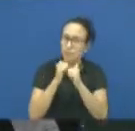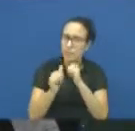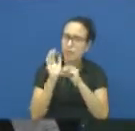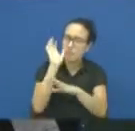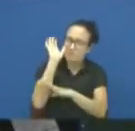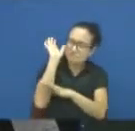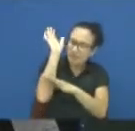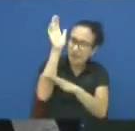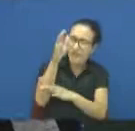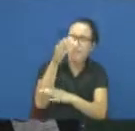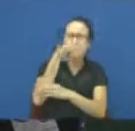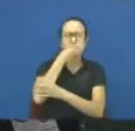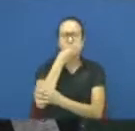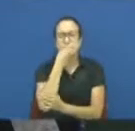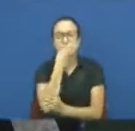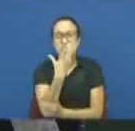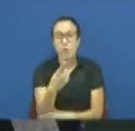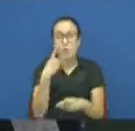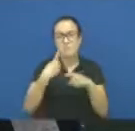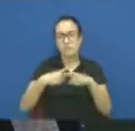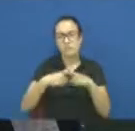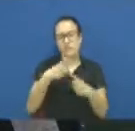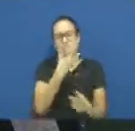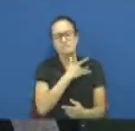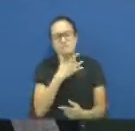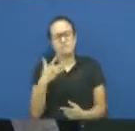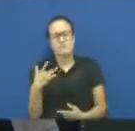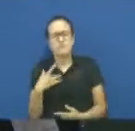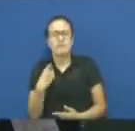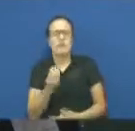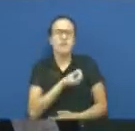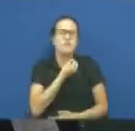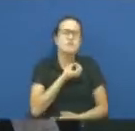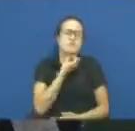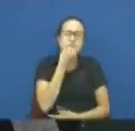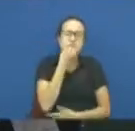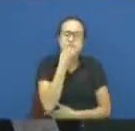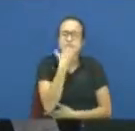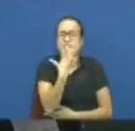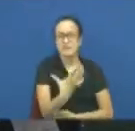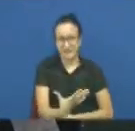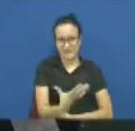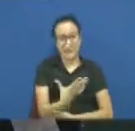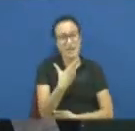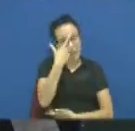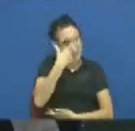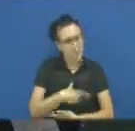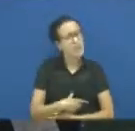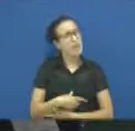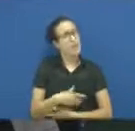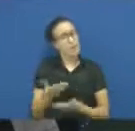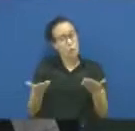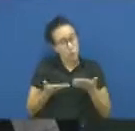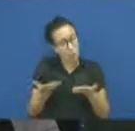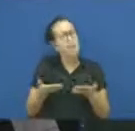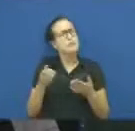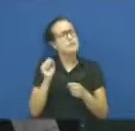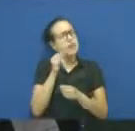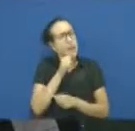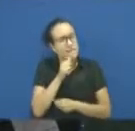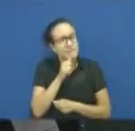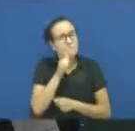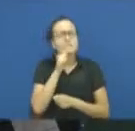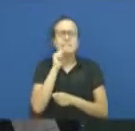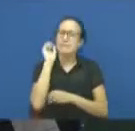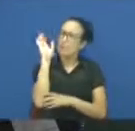saudável. Eu jogo basquete até hoje, não porque eu quero ser jogador de basquete, porque minha fase já passou, não é feita as brincadeiras todas aí. Mas